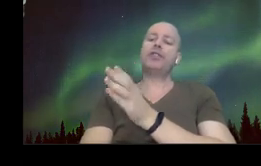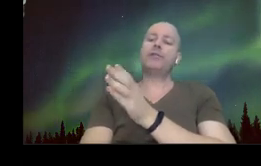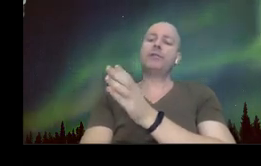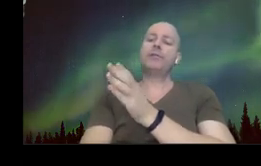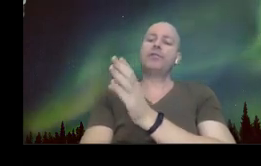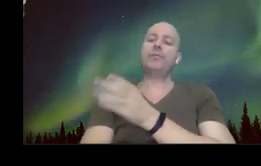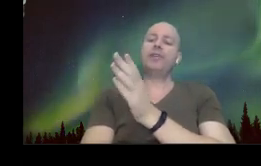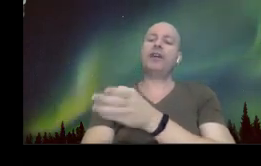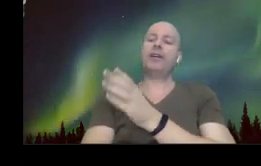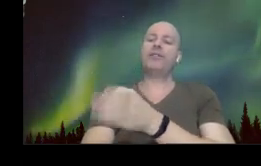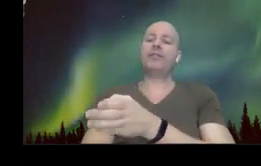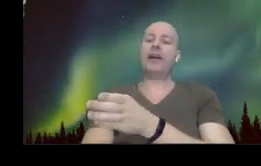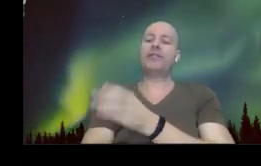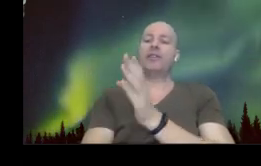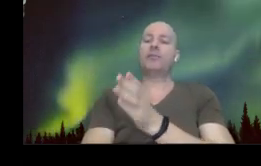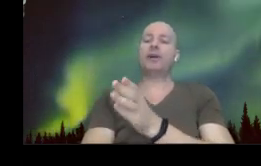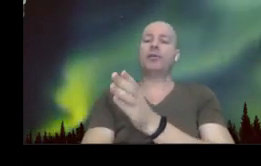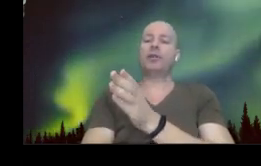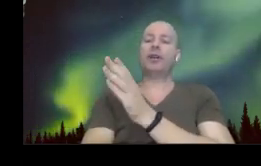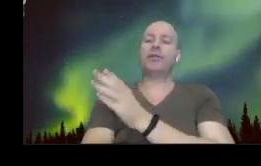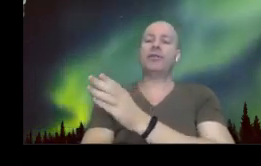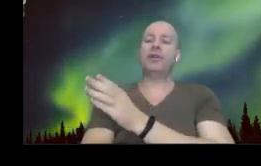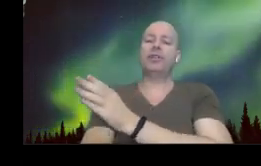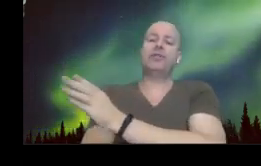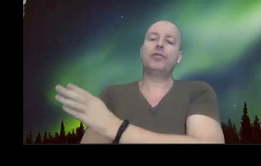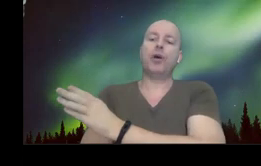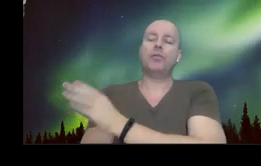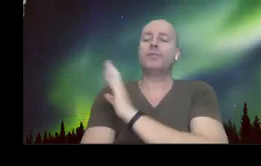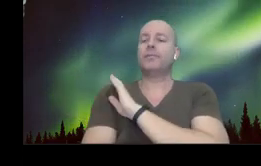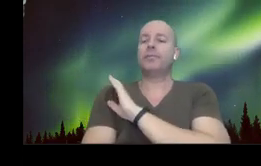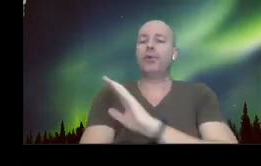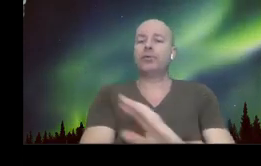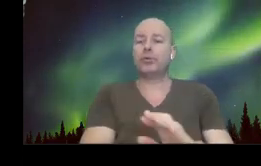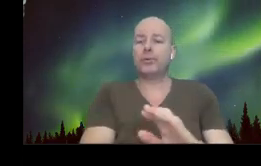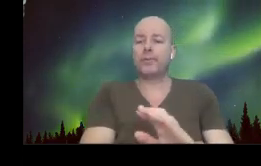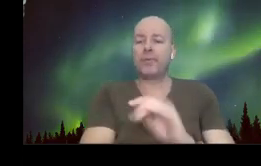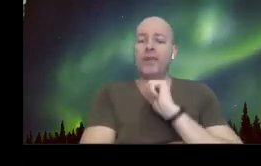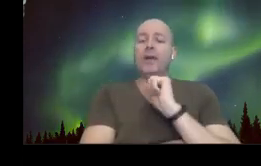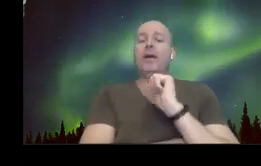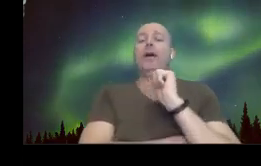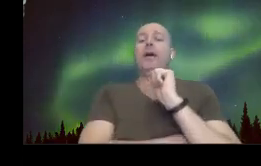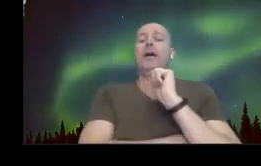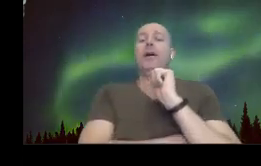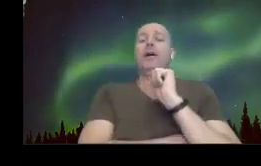interesse coletivo sempre está acima do interesse individual. Ponto.